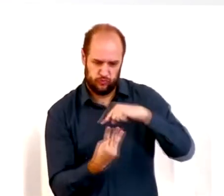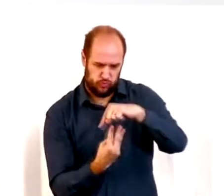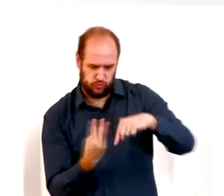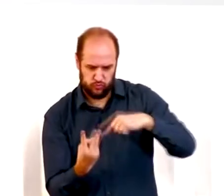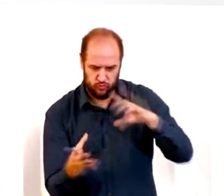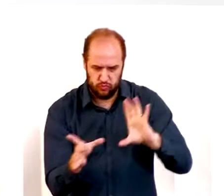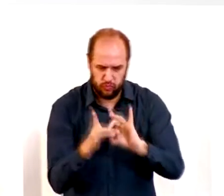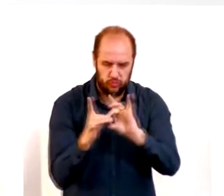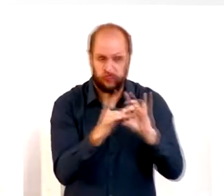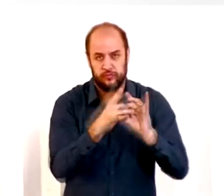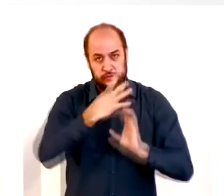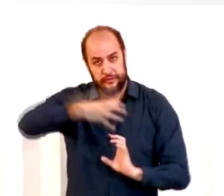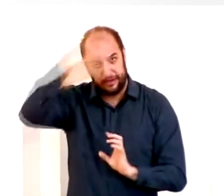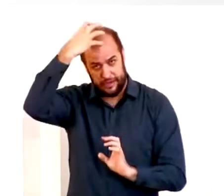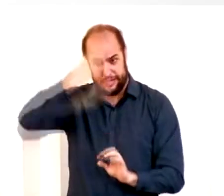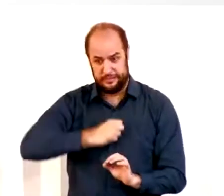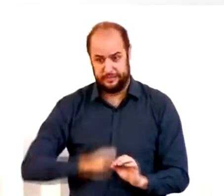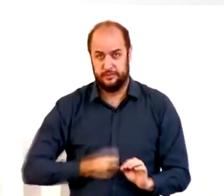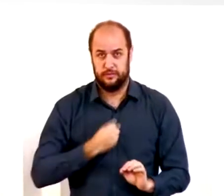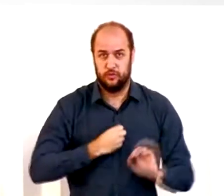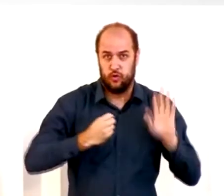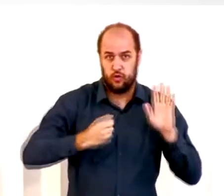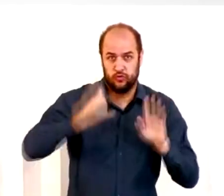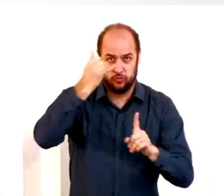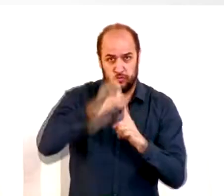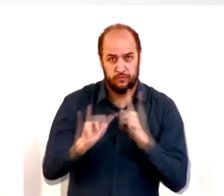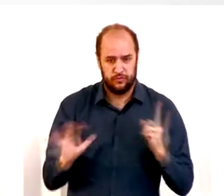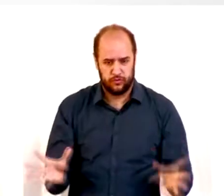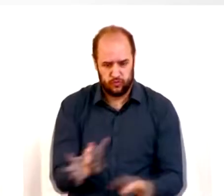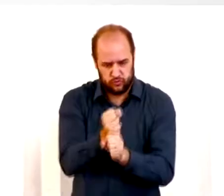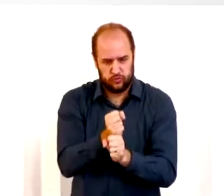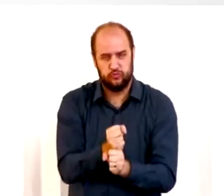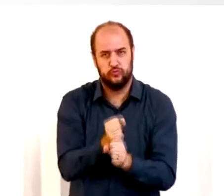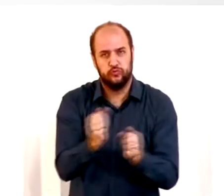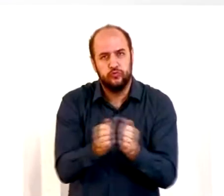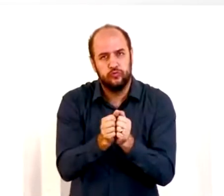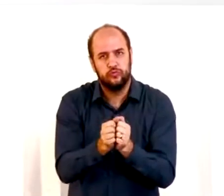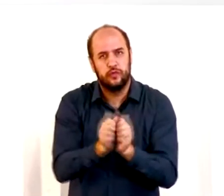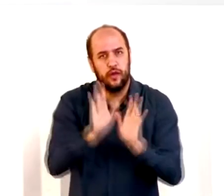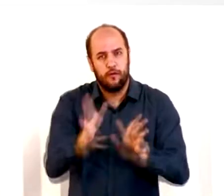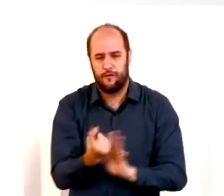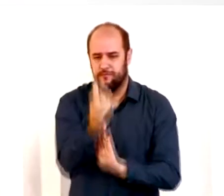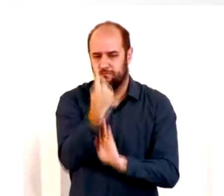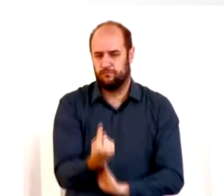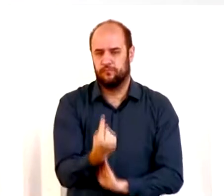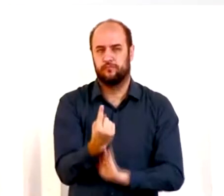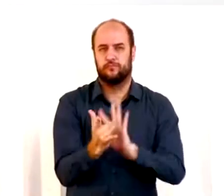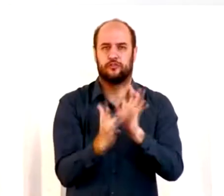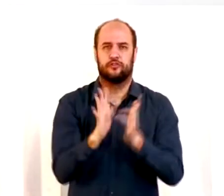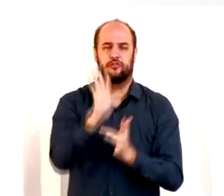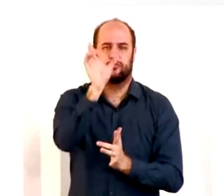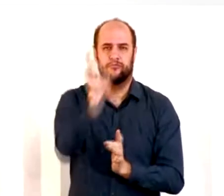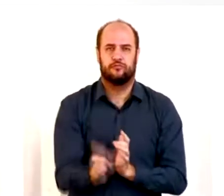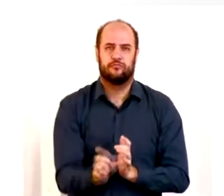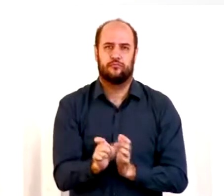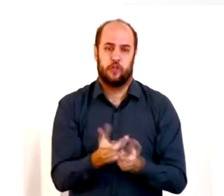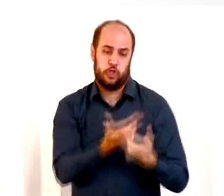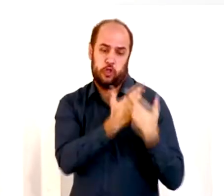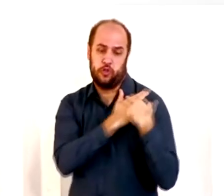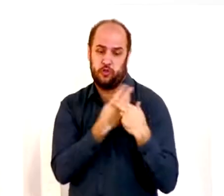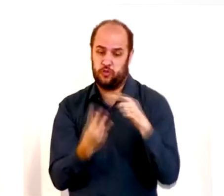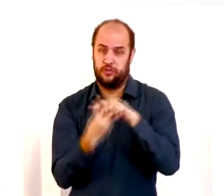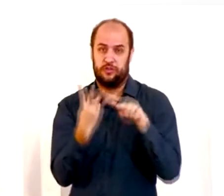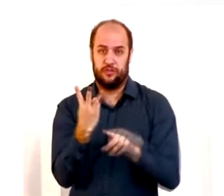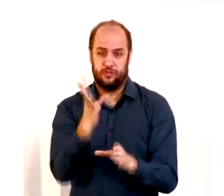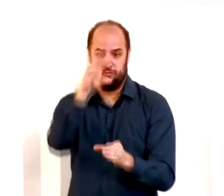o reinado e a profecia, os três ofícios, e agora nós temos Jesus Cristo como rei, sacerdote e profeta.